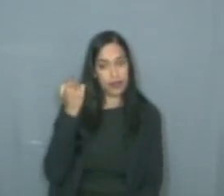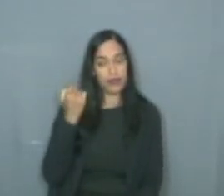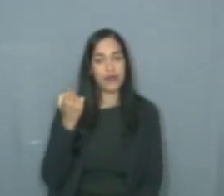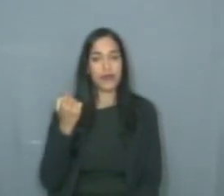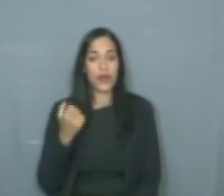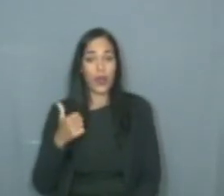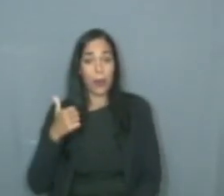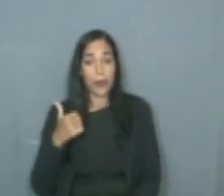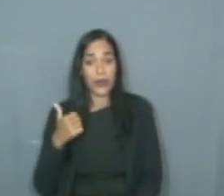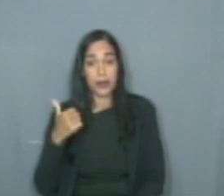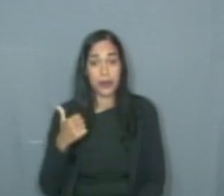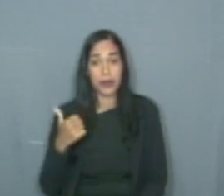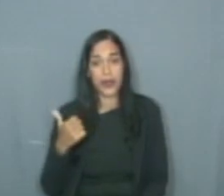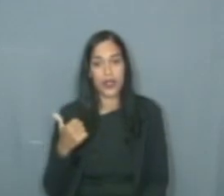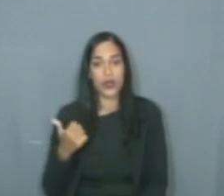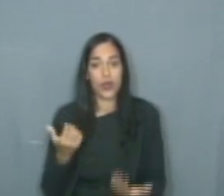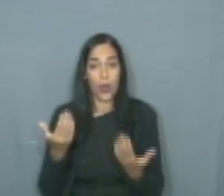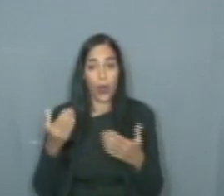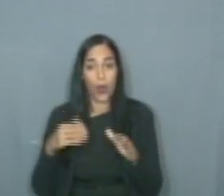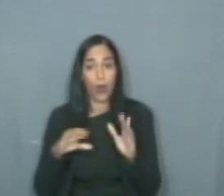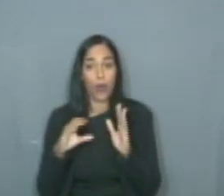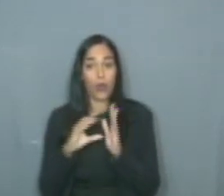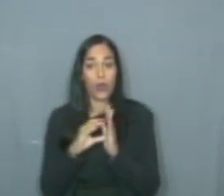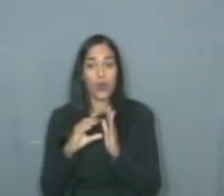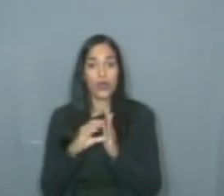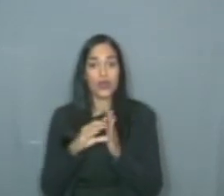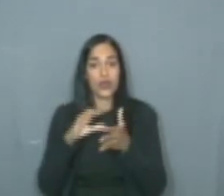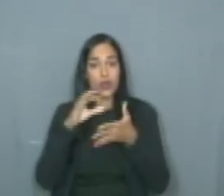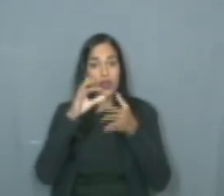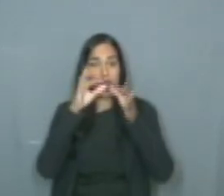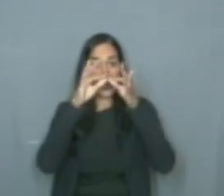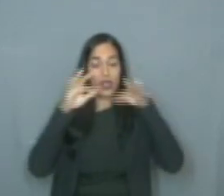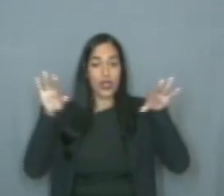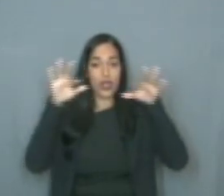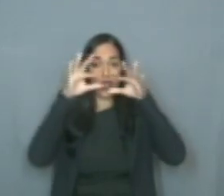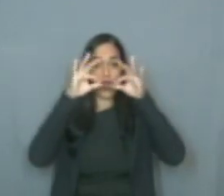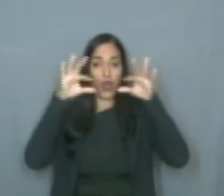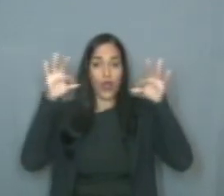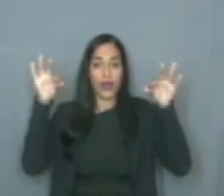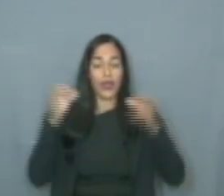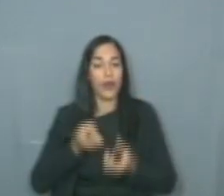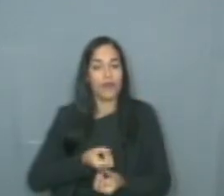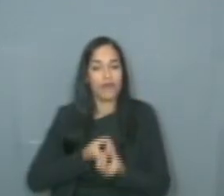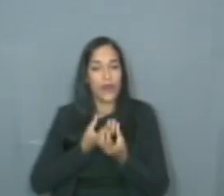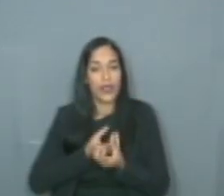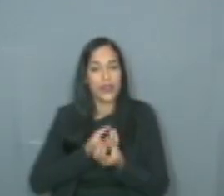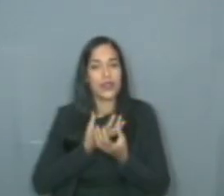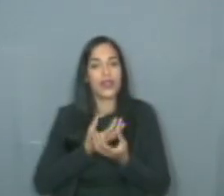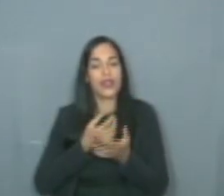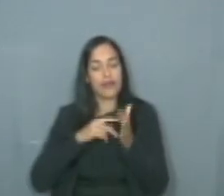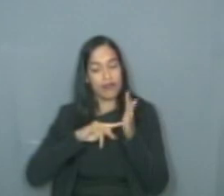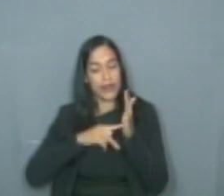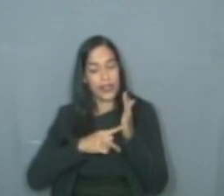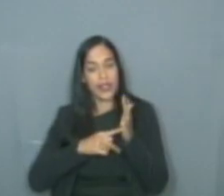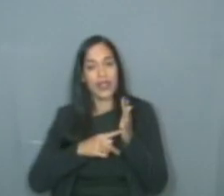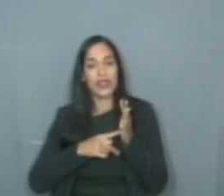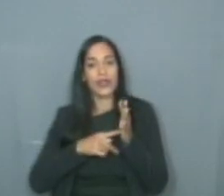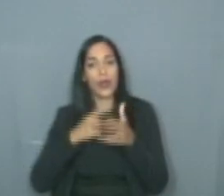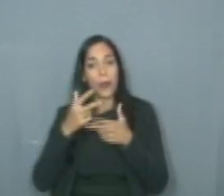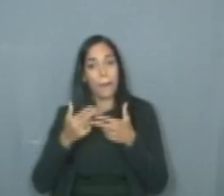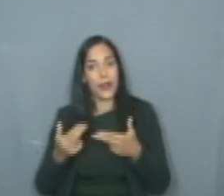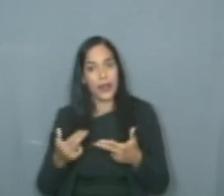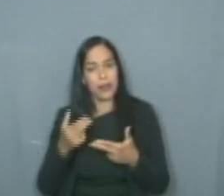primeiro concurso de cordel do sindicato, com prêmios interessantes. Quem coordenou